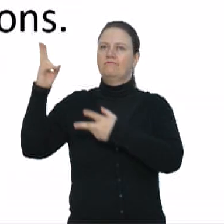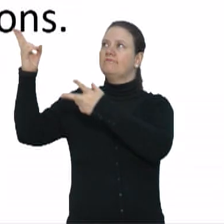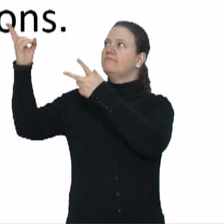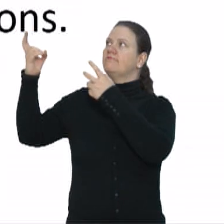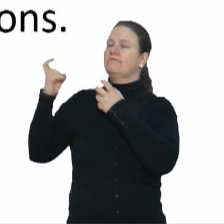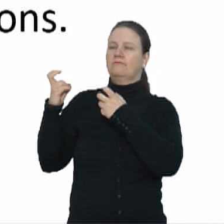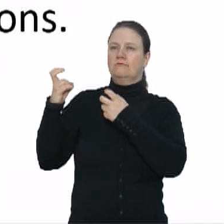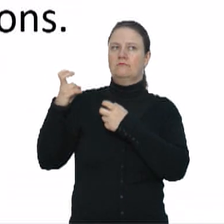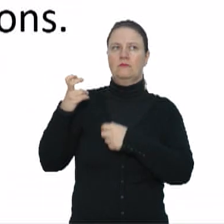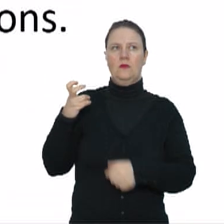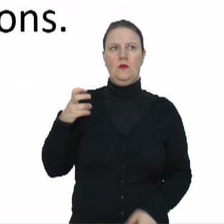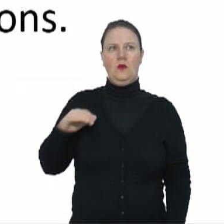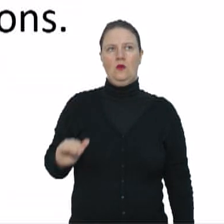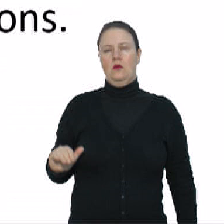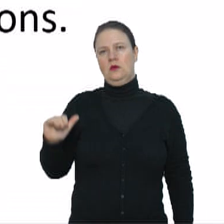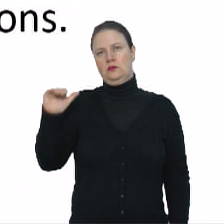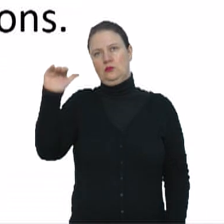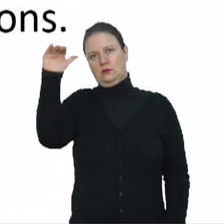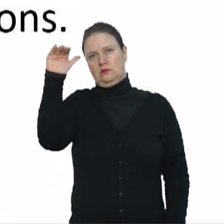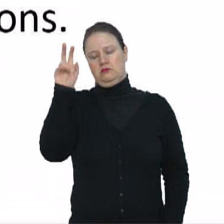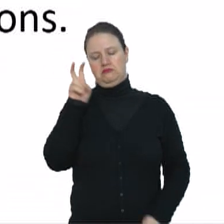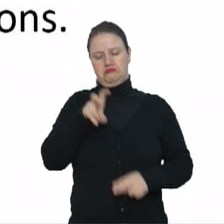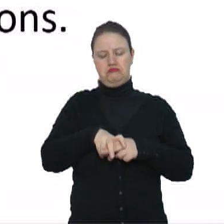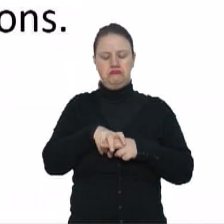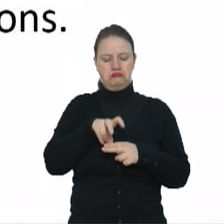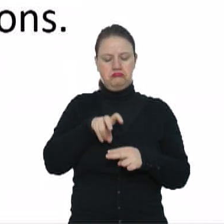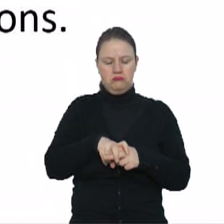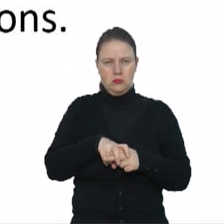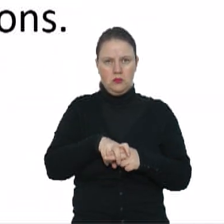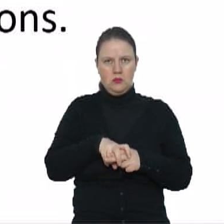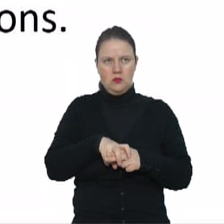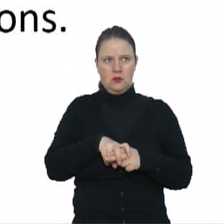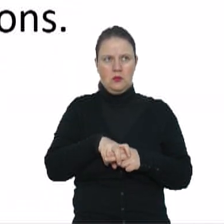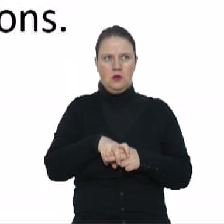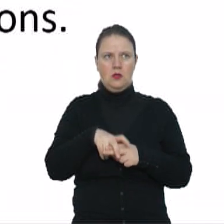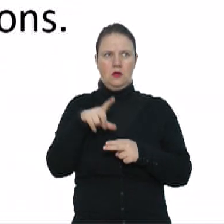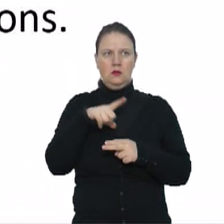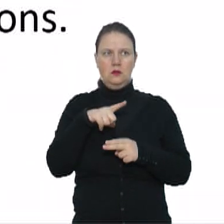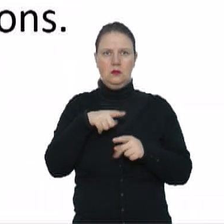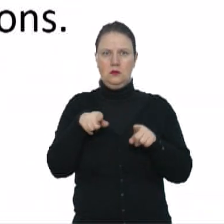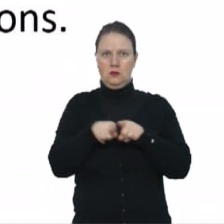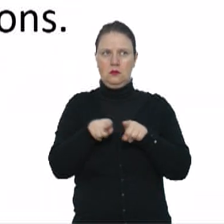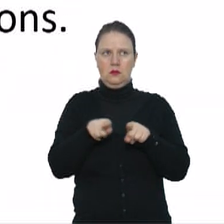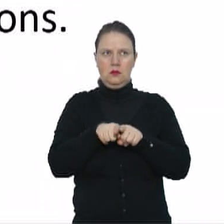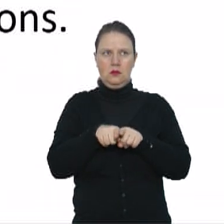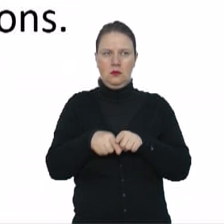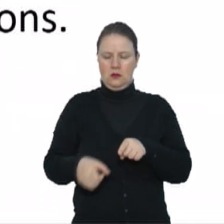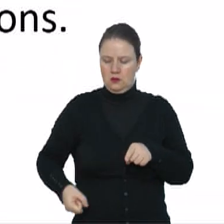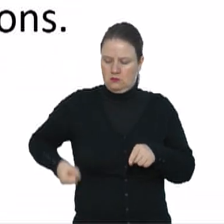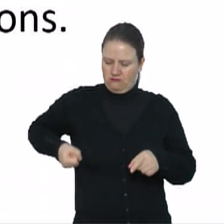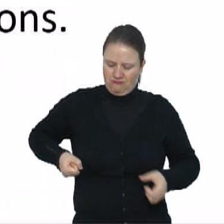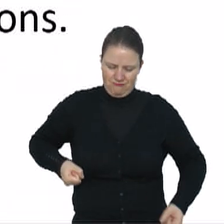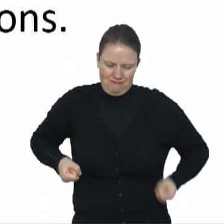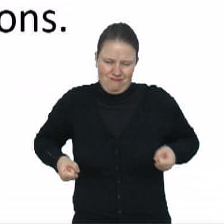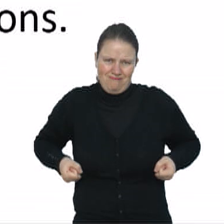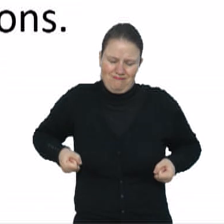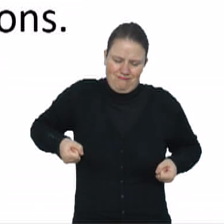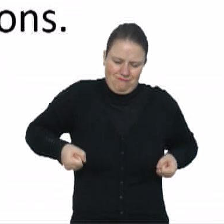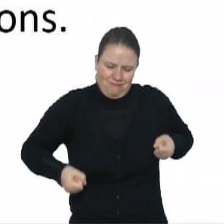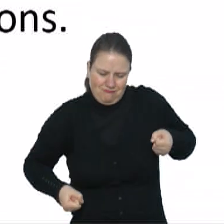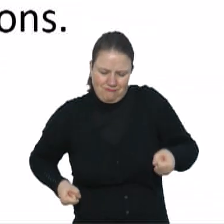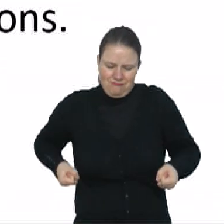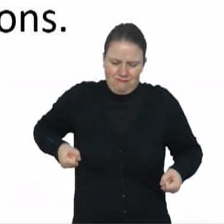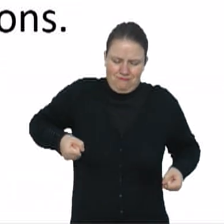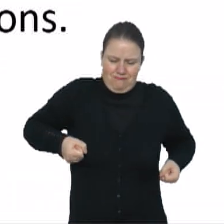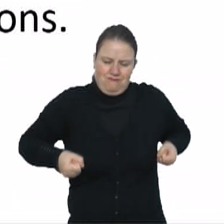um adulto, ele está sentado num banco e nós temos ao lado ali as muletas. Então a gente sabe que ele usa